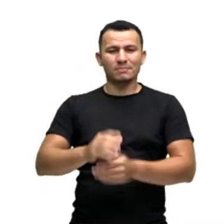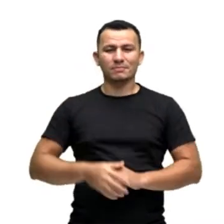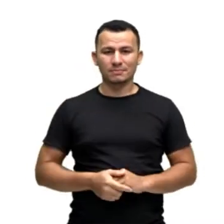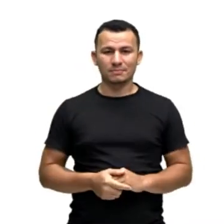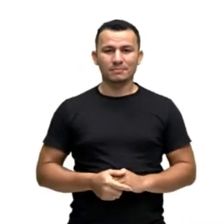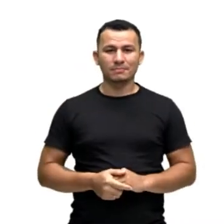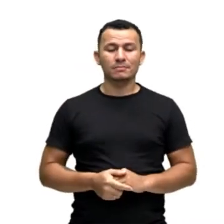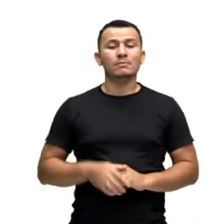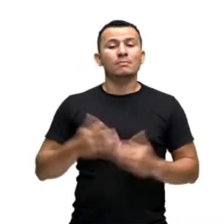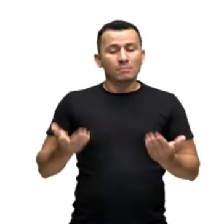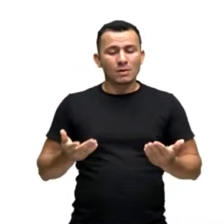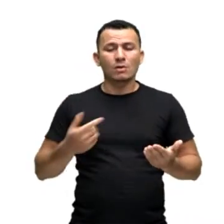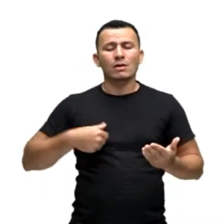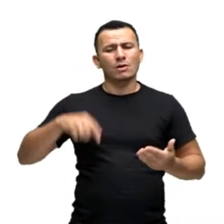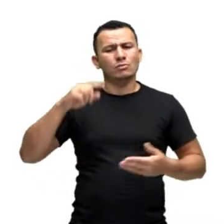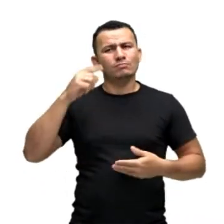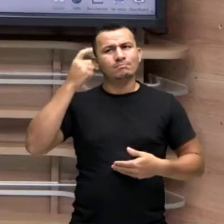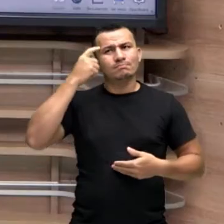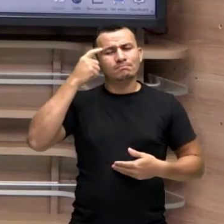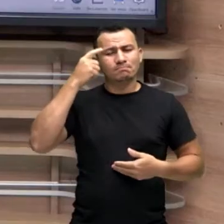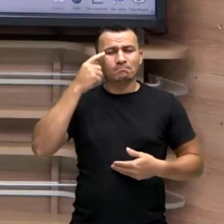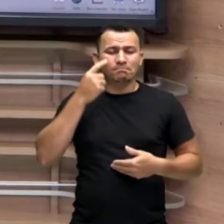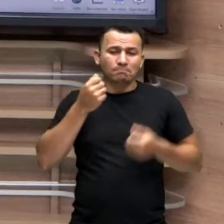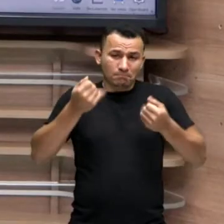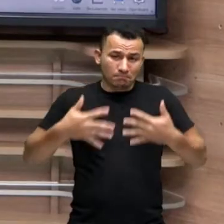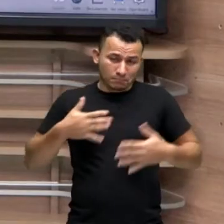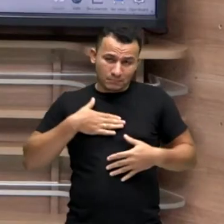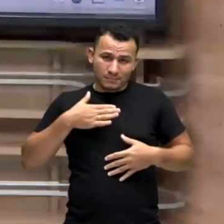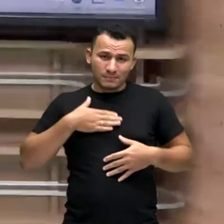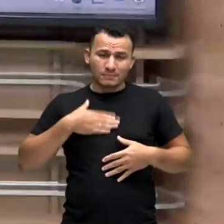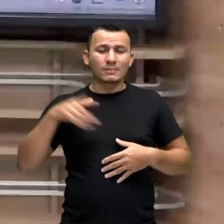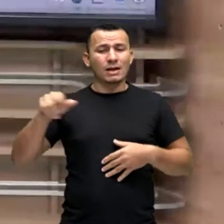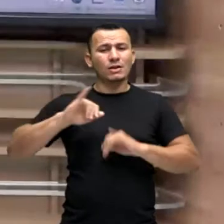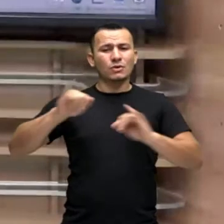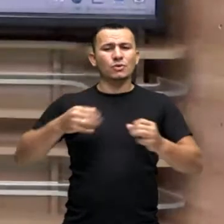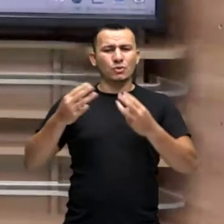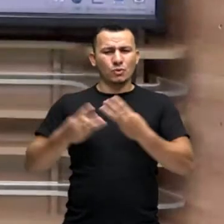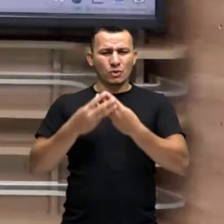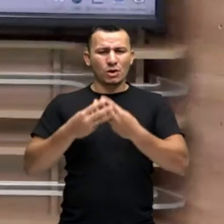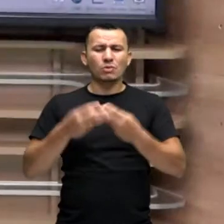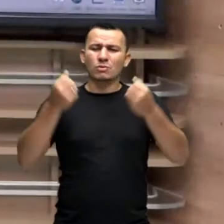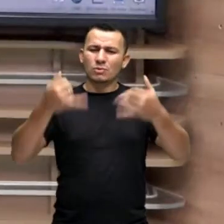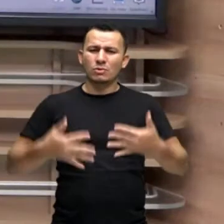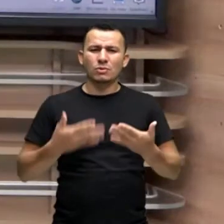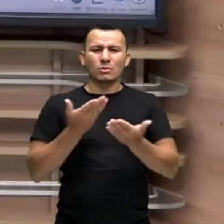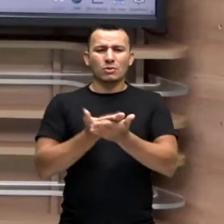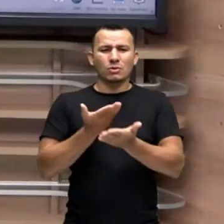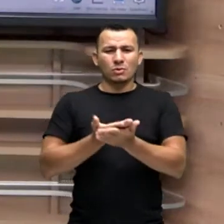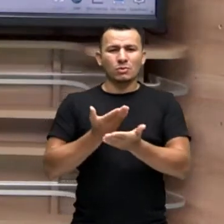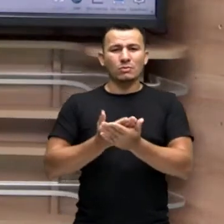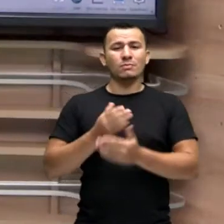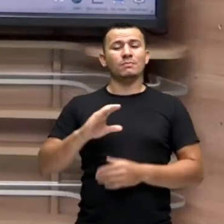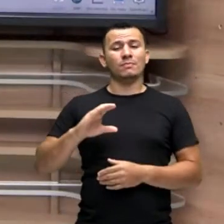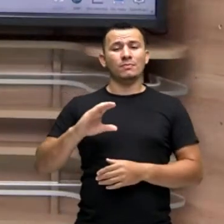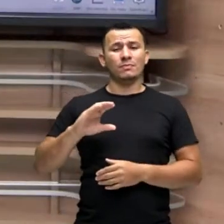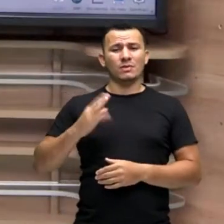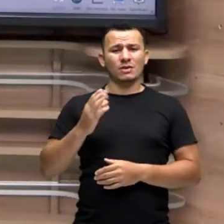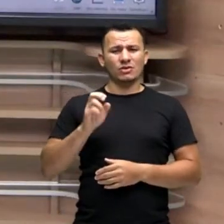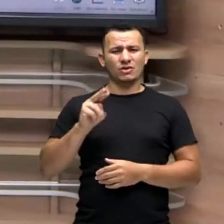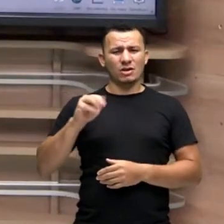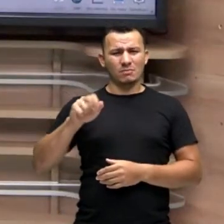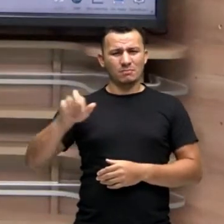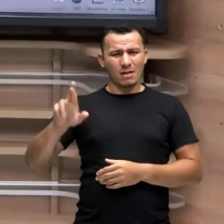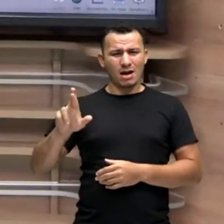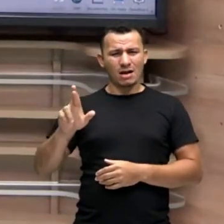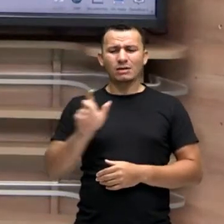eu sempre comento e tem no comigo que os judeus Eu trabalho muito ou a dimensão do shemá Israel Adonai